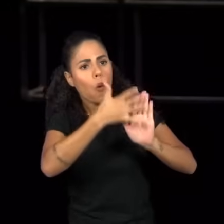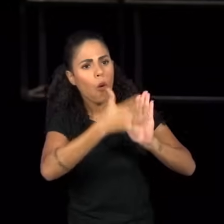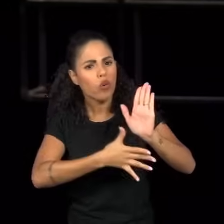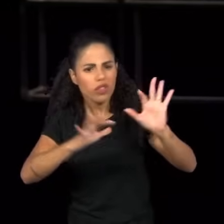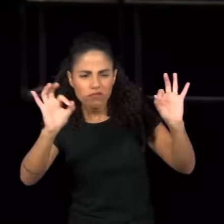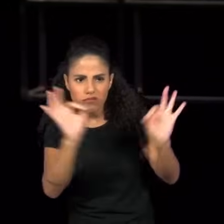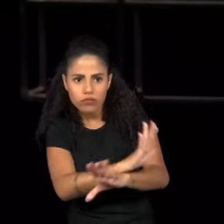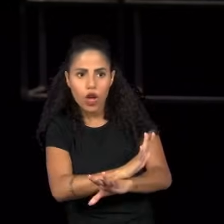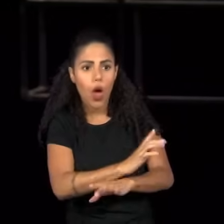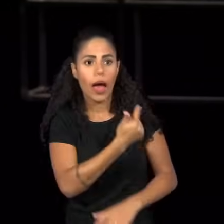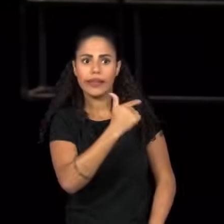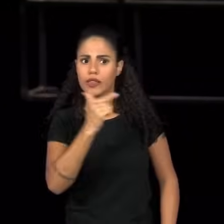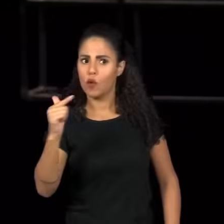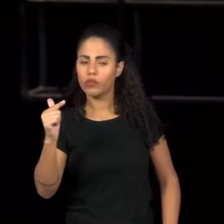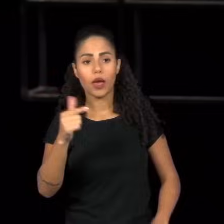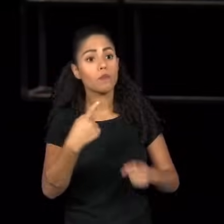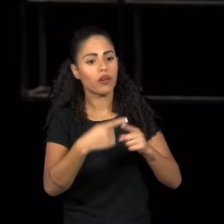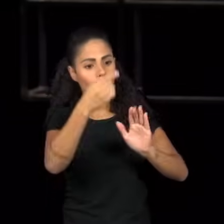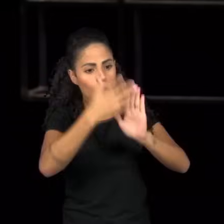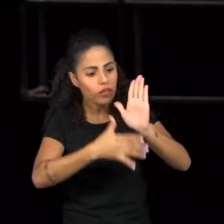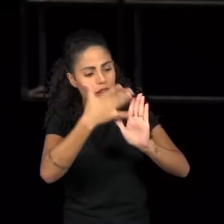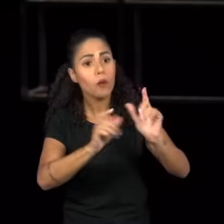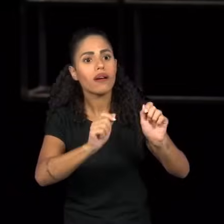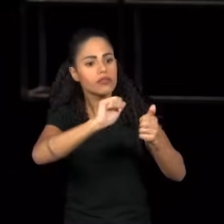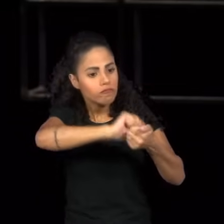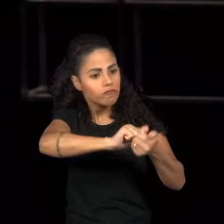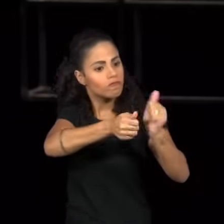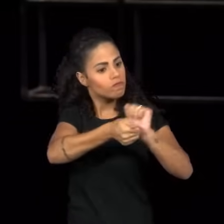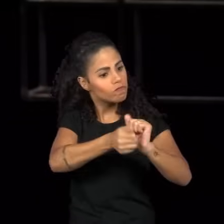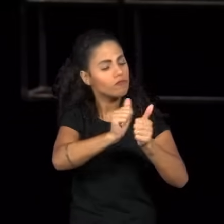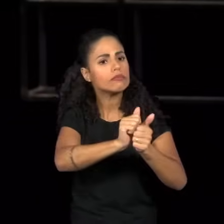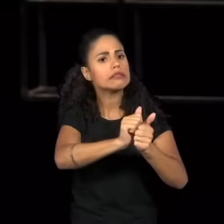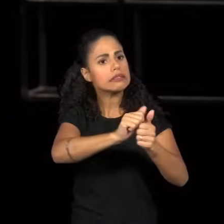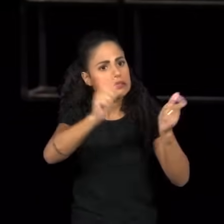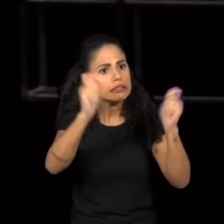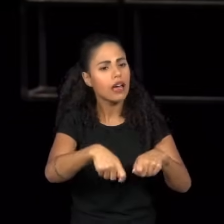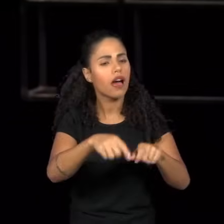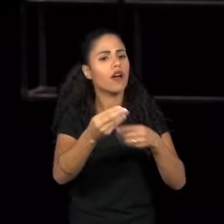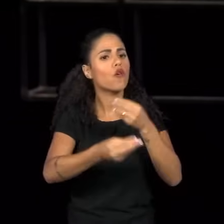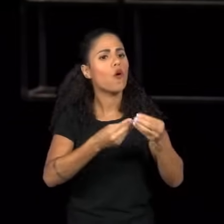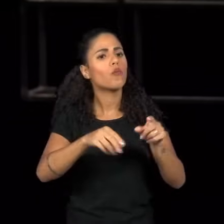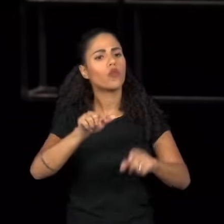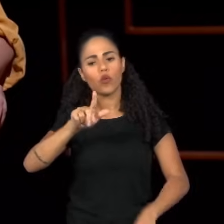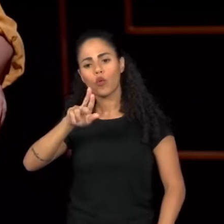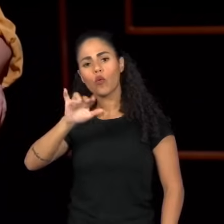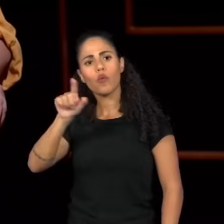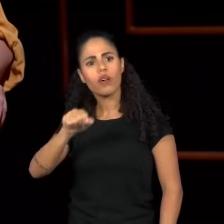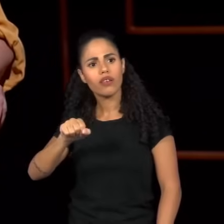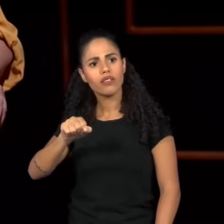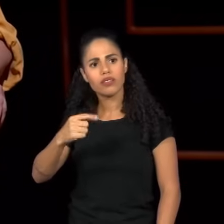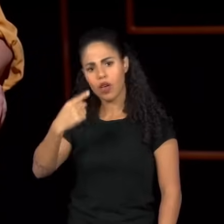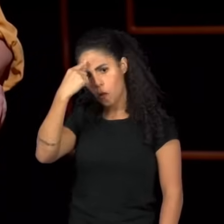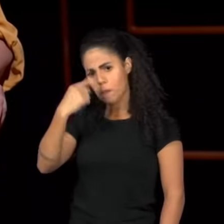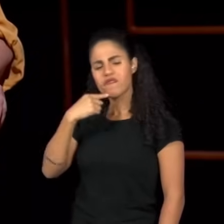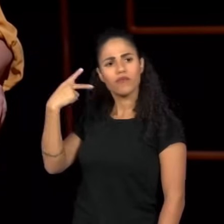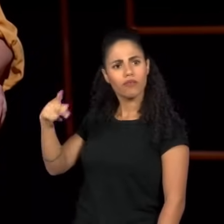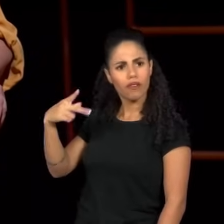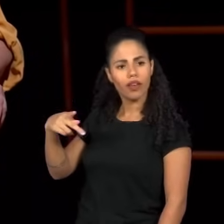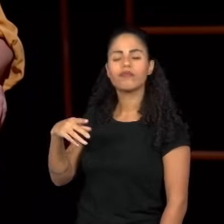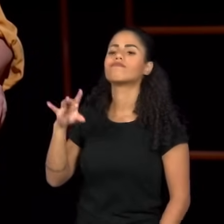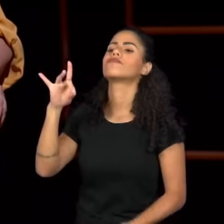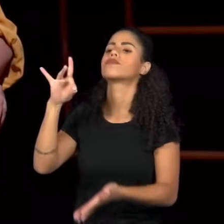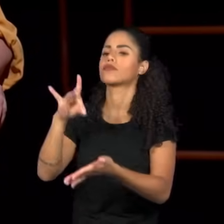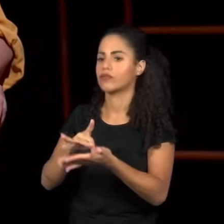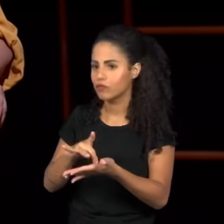é muito... A tua veia é o que te move e é a característica do Luiz Fernando Carvalho. Sim, sim, foi outro grande